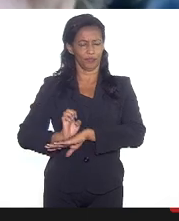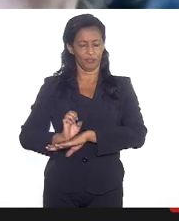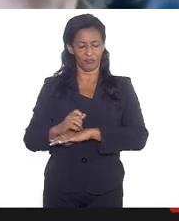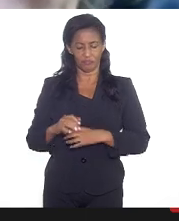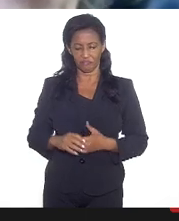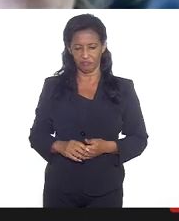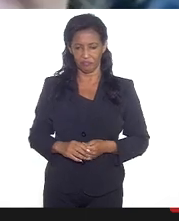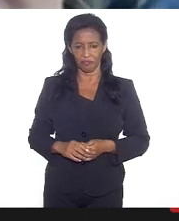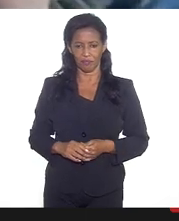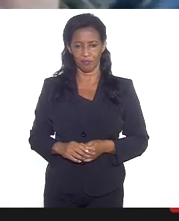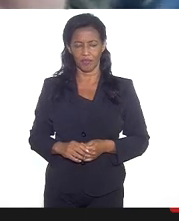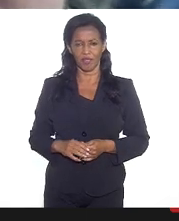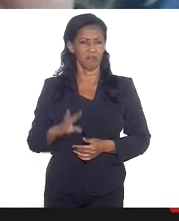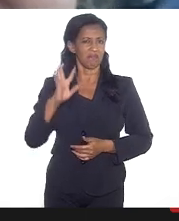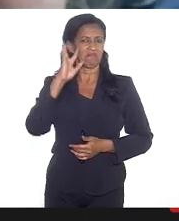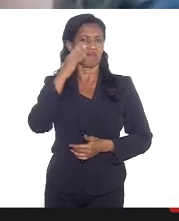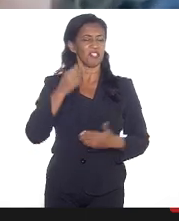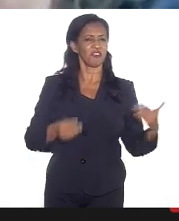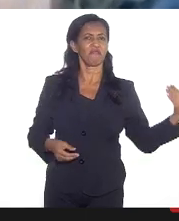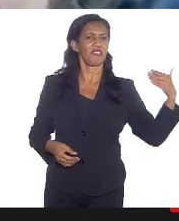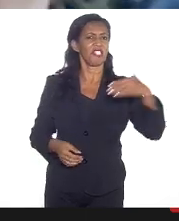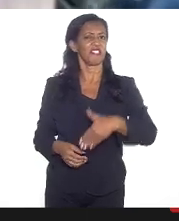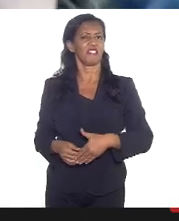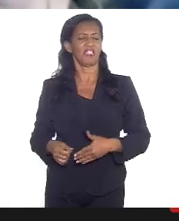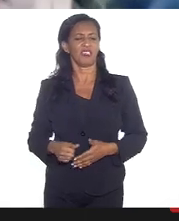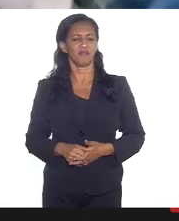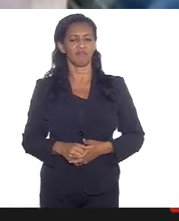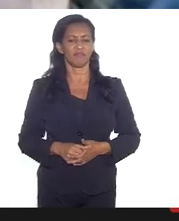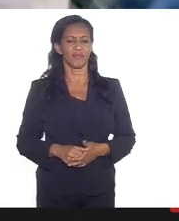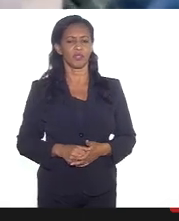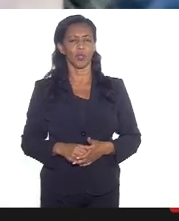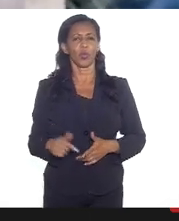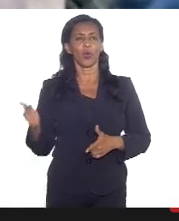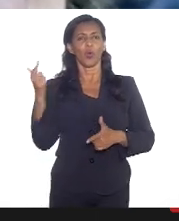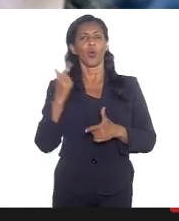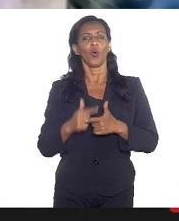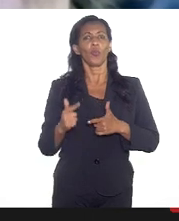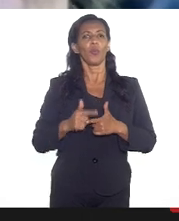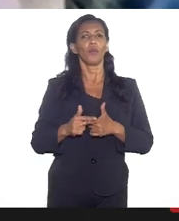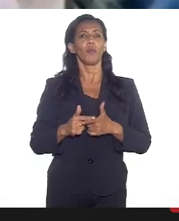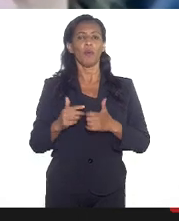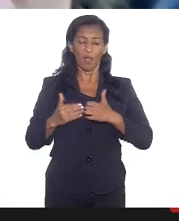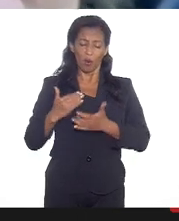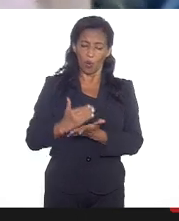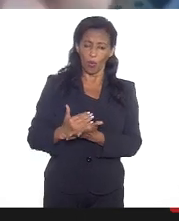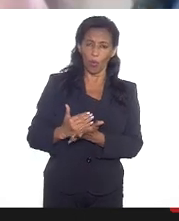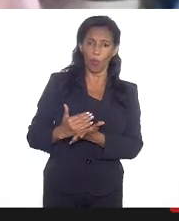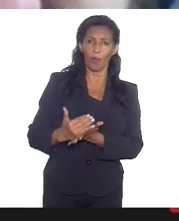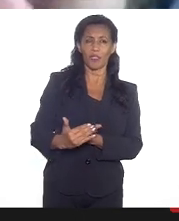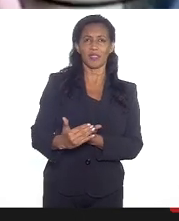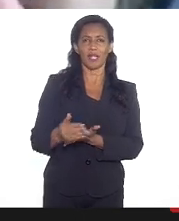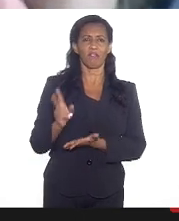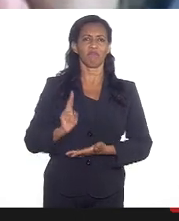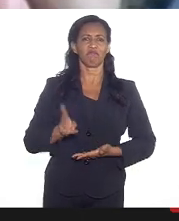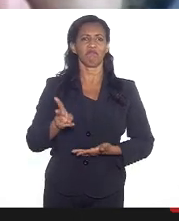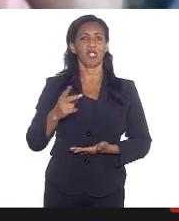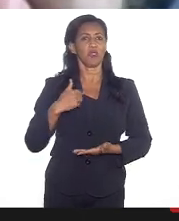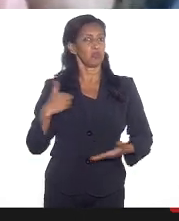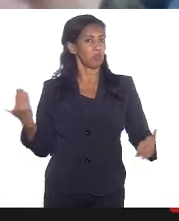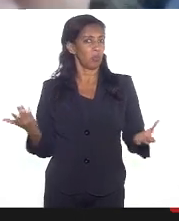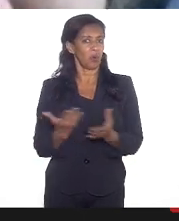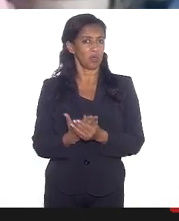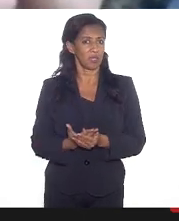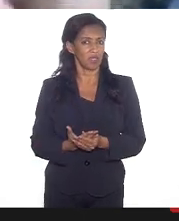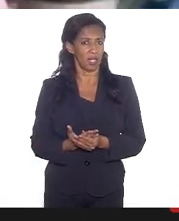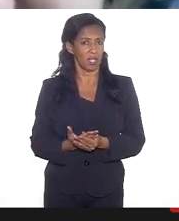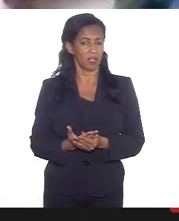jogo. É tranquilo. O problema é começar e caminhar. Os meus processos,